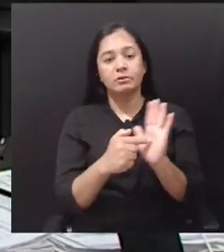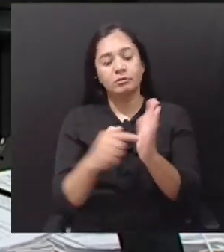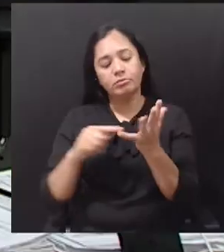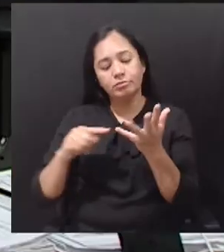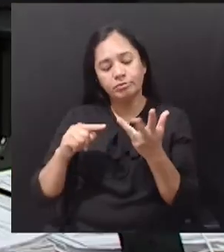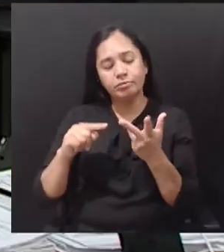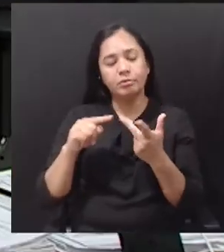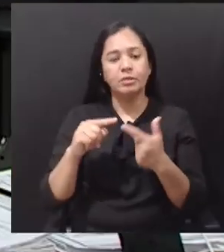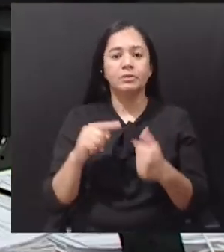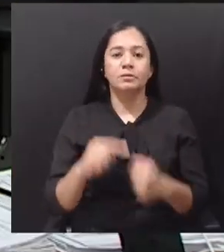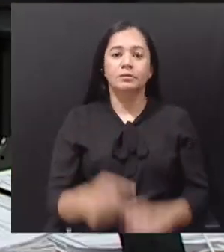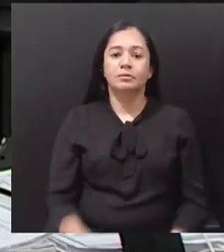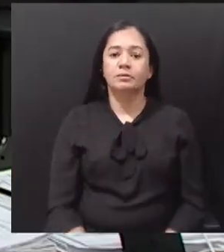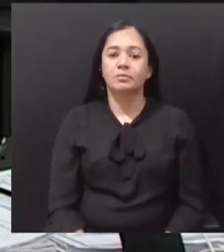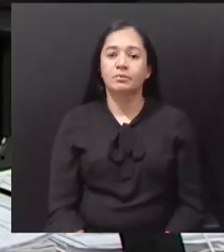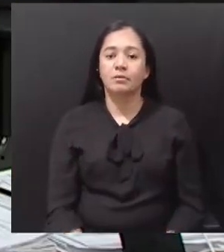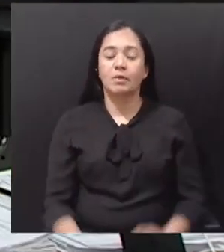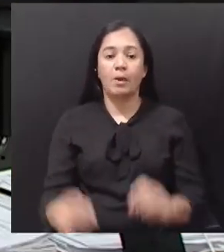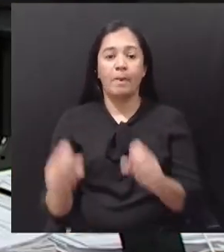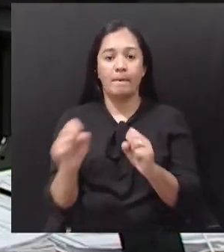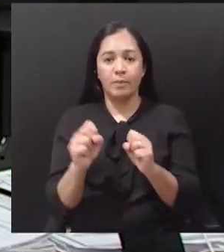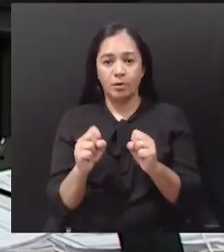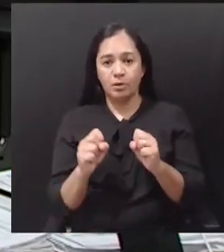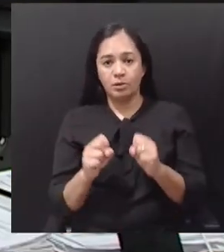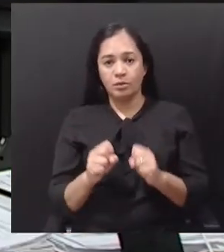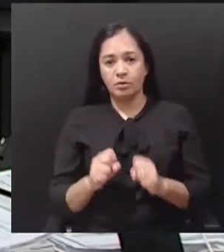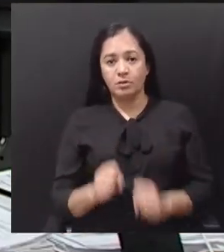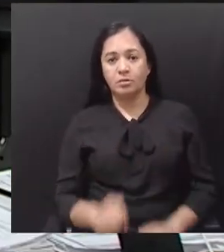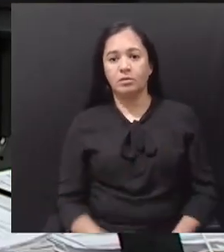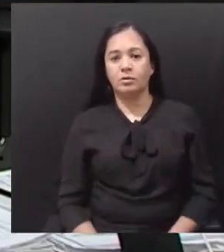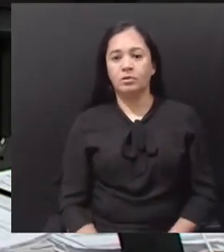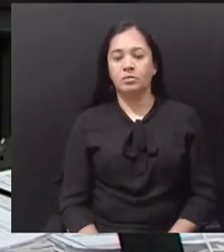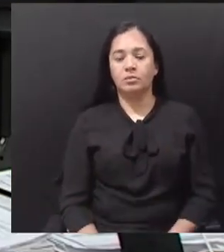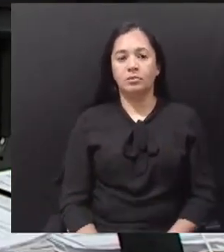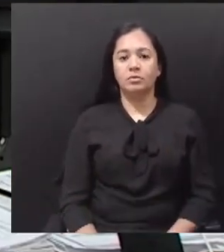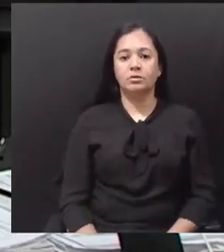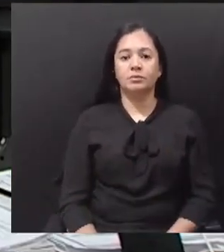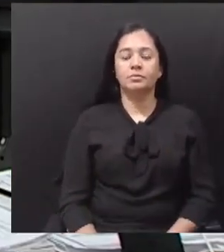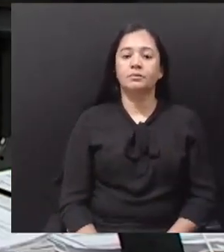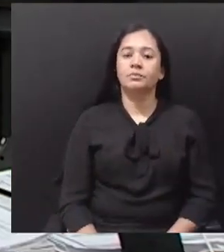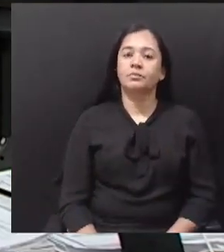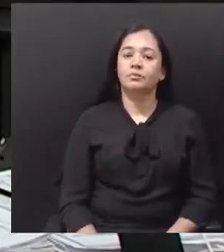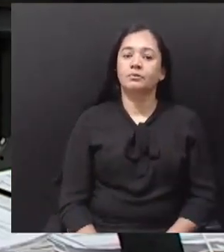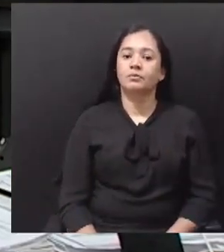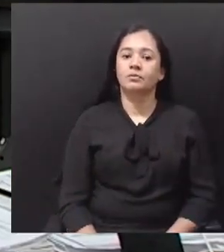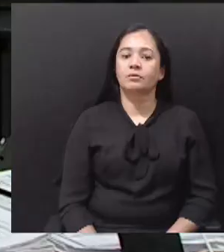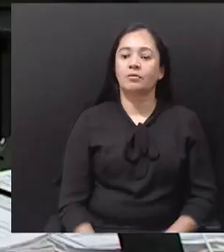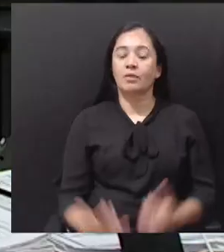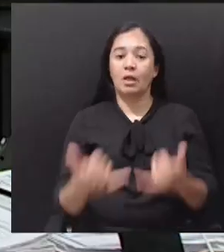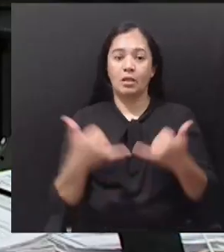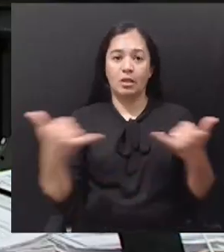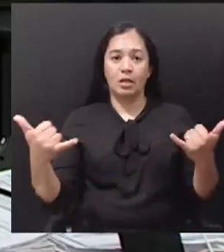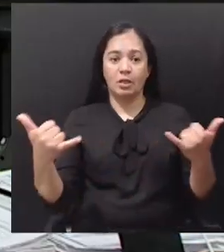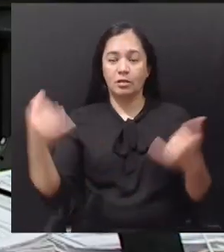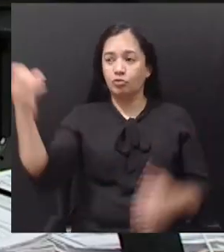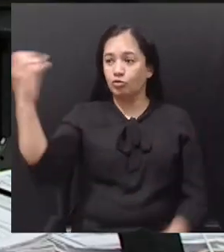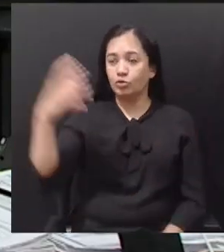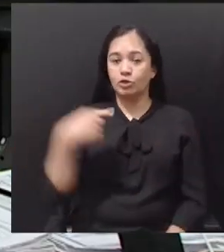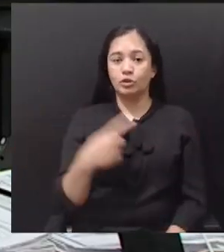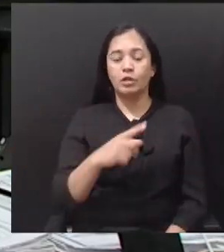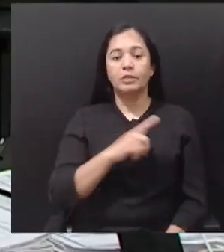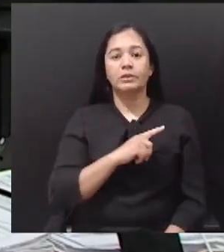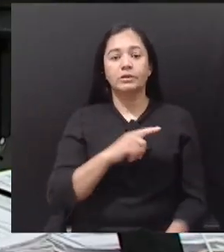e podem colocar as amostras, então, nas linhas de luz, onde temos as estações